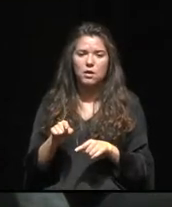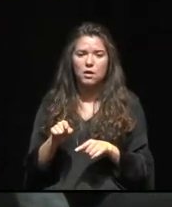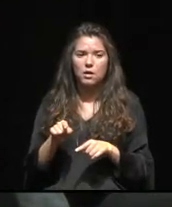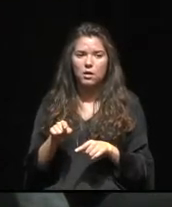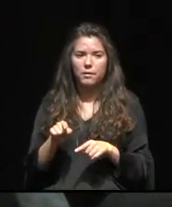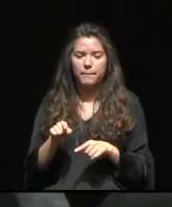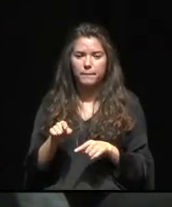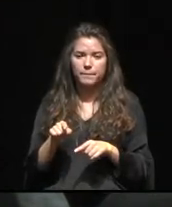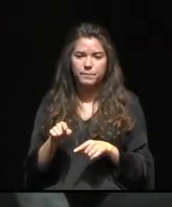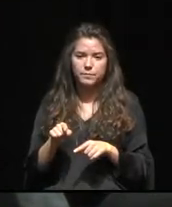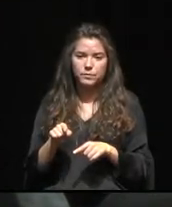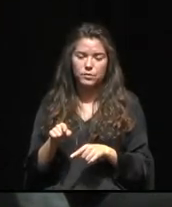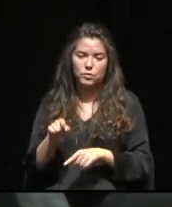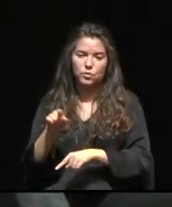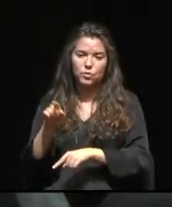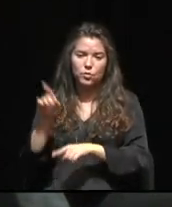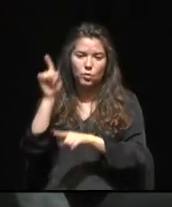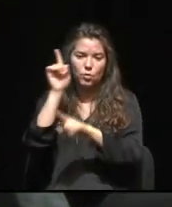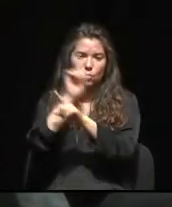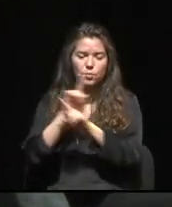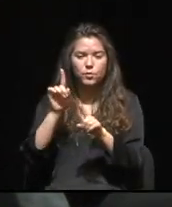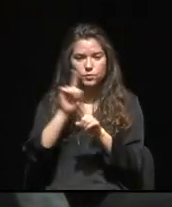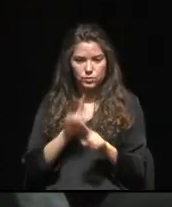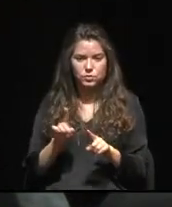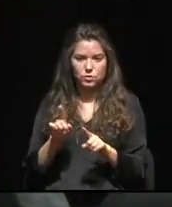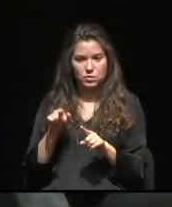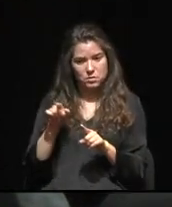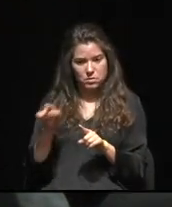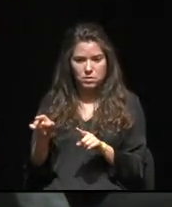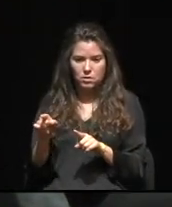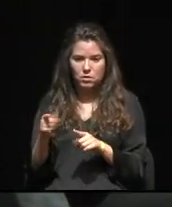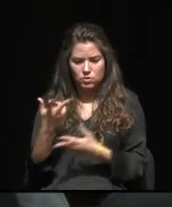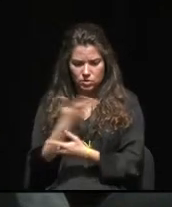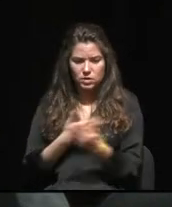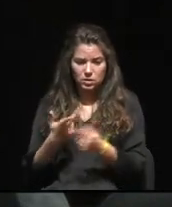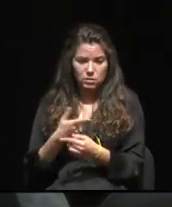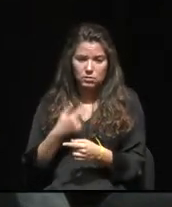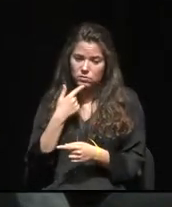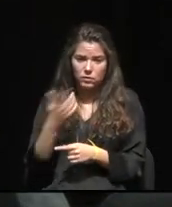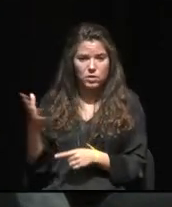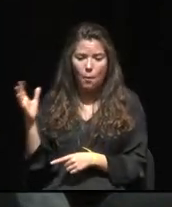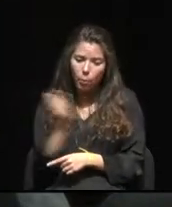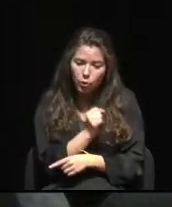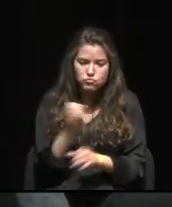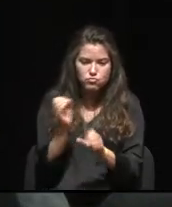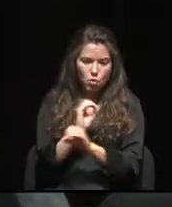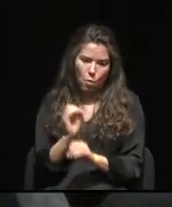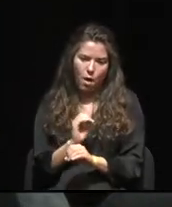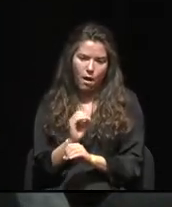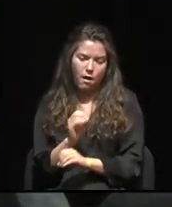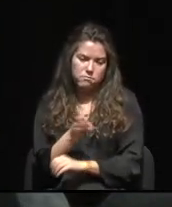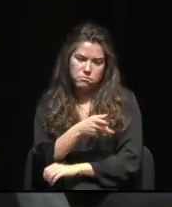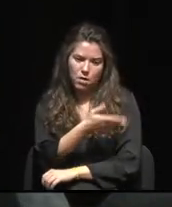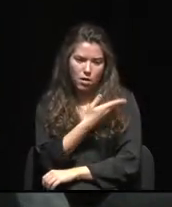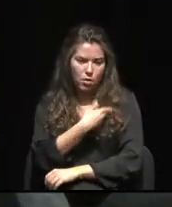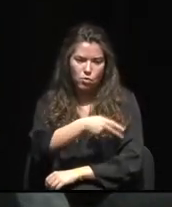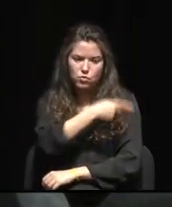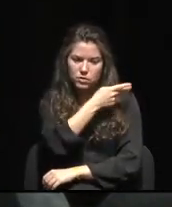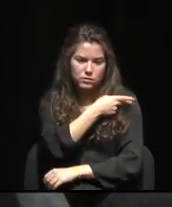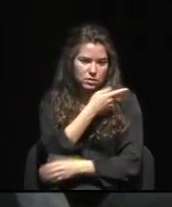do professor Boaventura Sousa Santos somos bastante críticos nós defendemos que não há lugar para assédio nenhum na academia